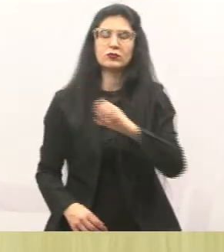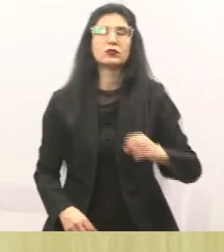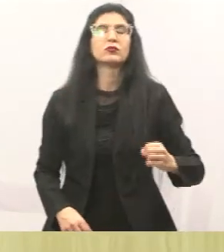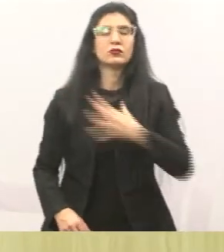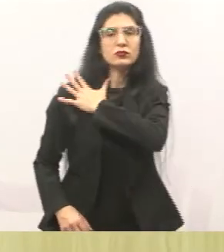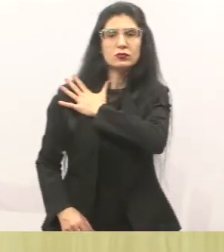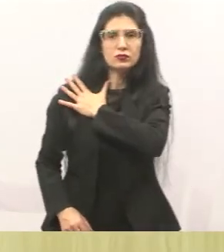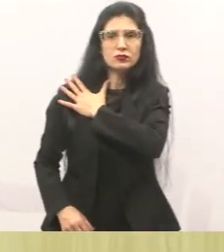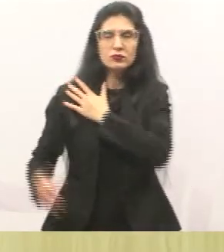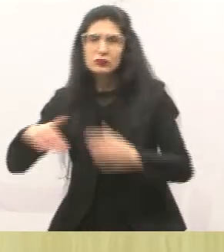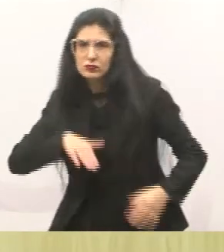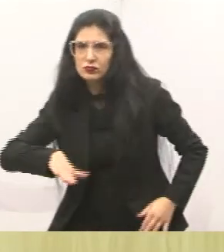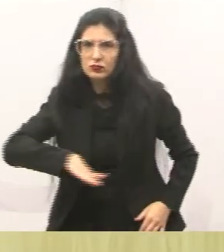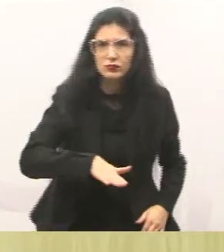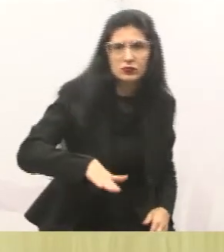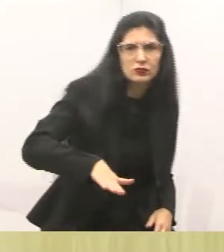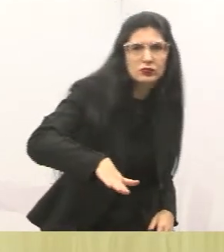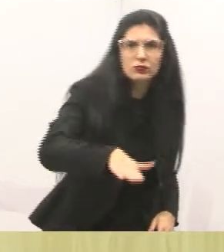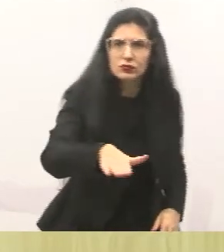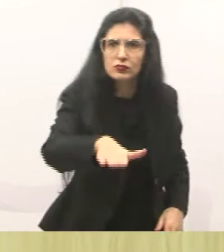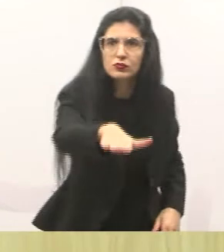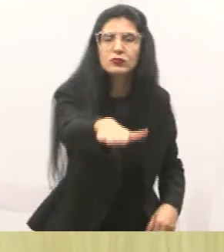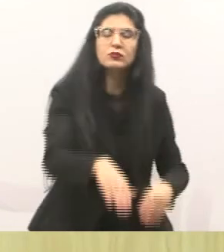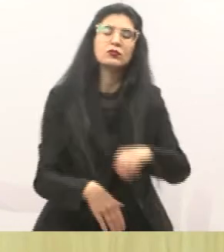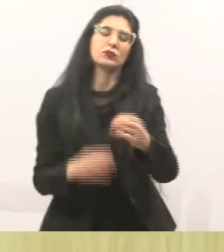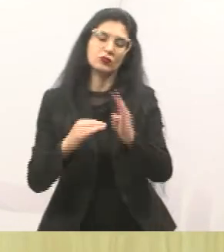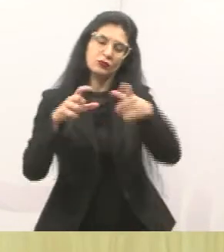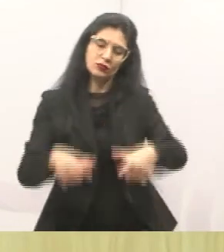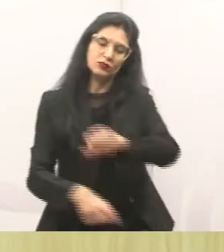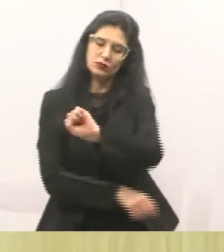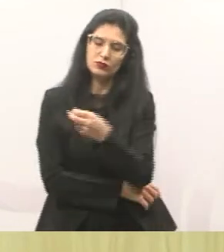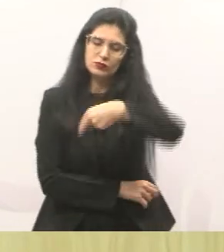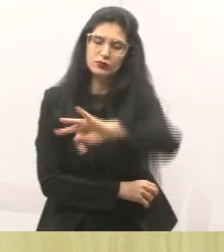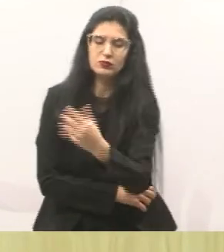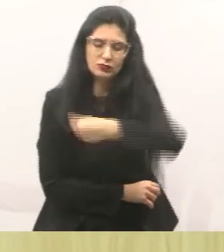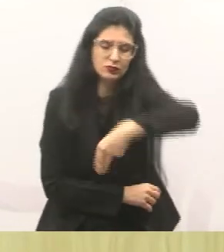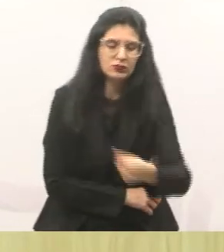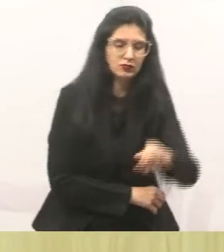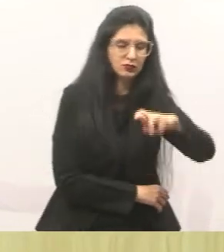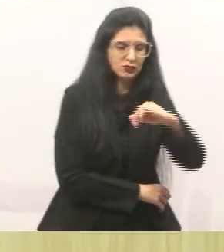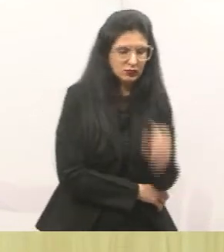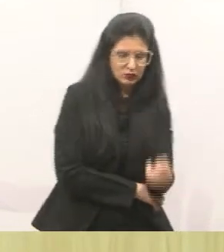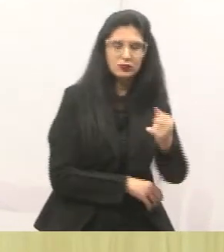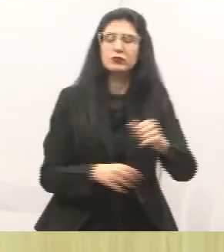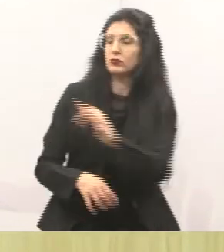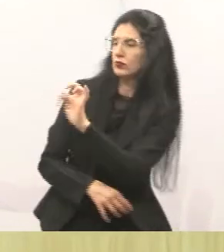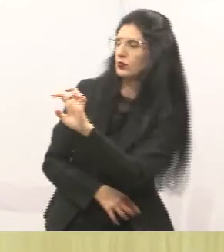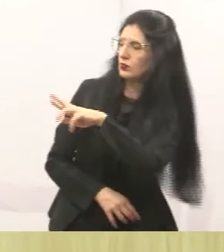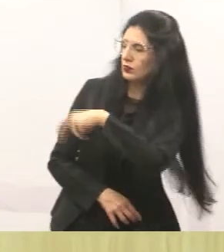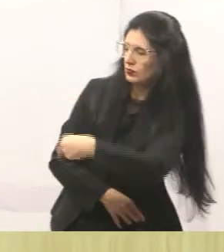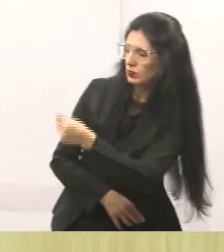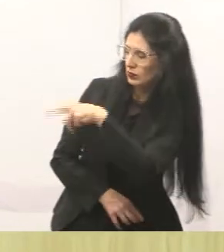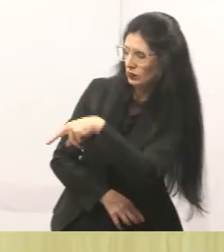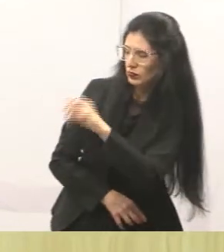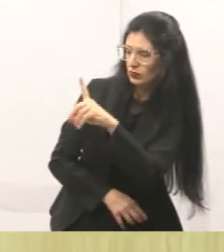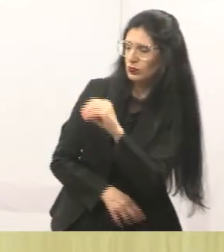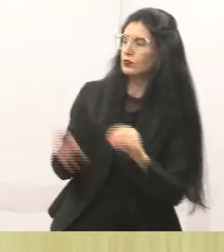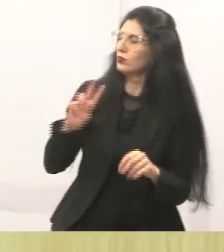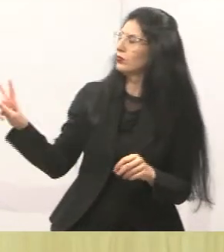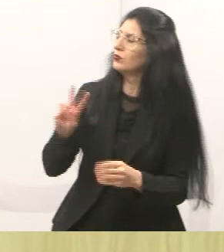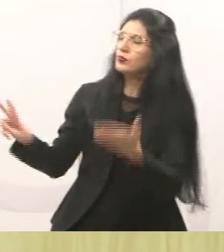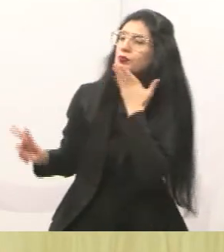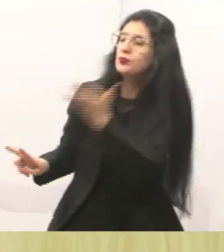a intensificação de rondas policiais ostensivas no Jardim Santa Maria. Autoria, vereador Fernando Altico Original. Senhor presidente, não há